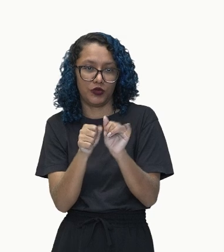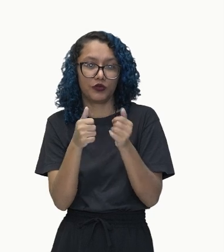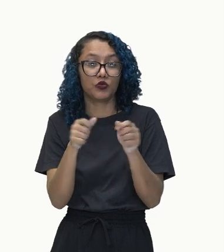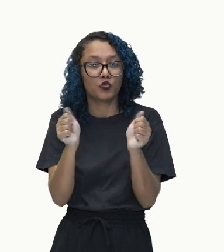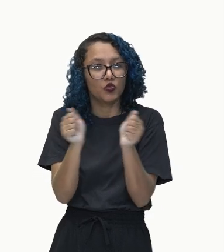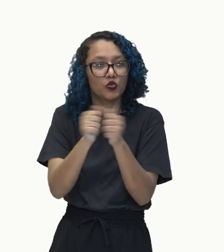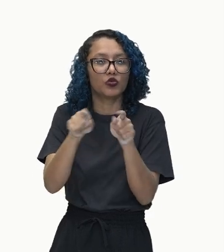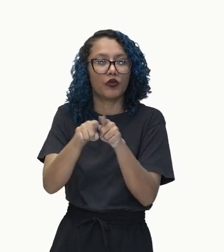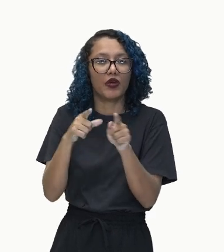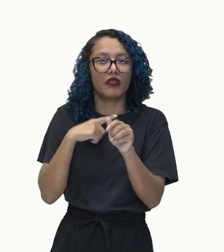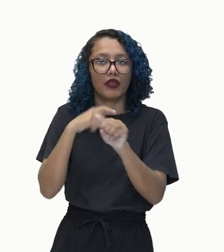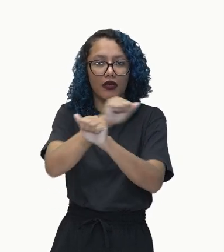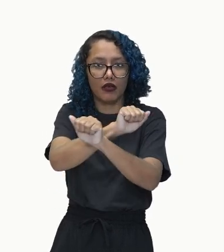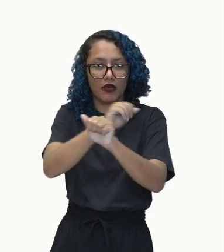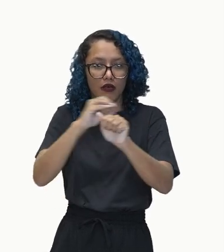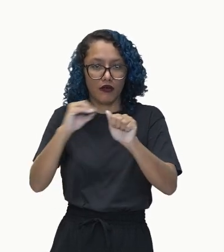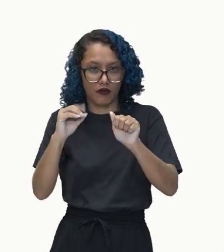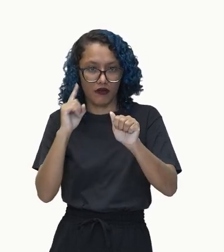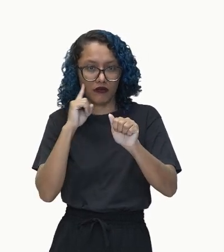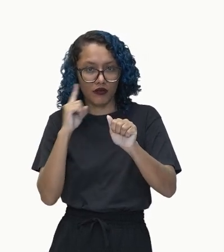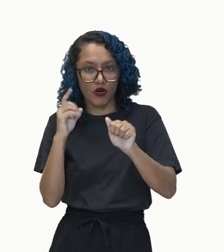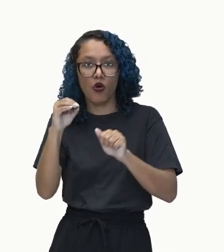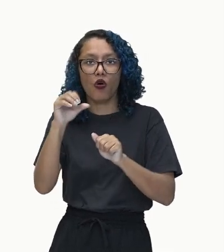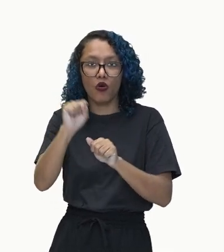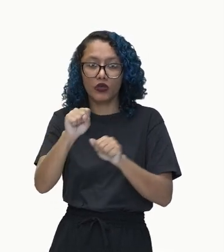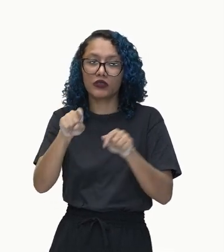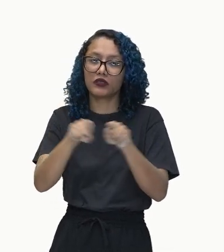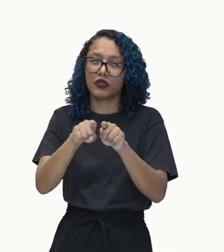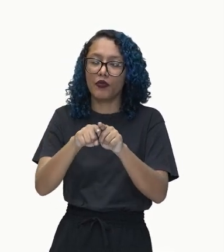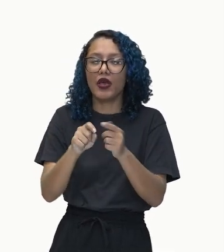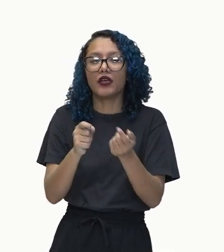acompanhando, também no plural, masculino,